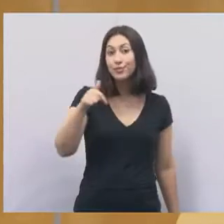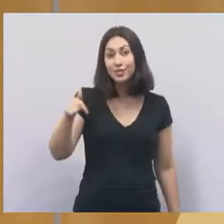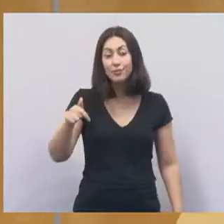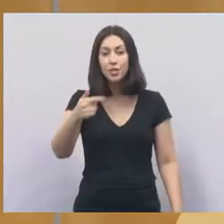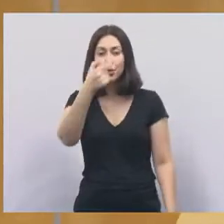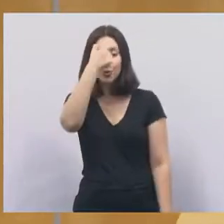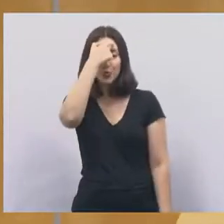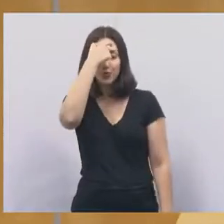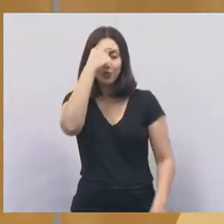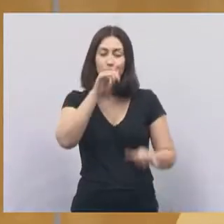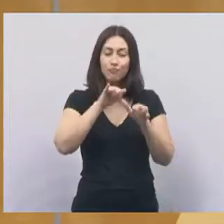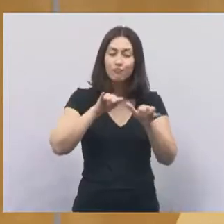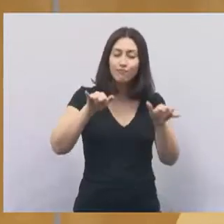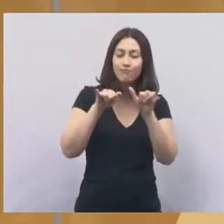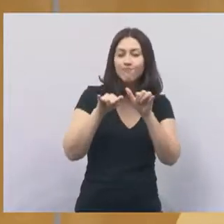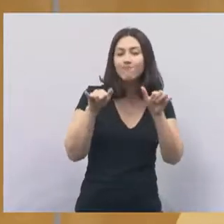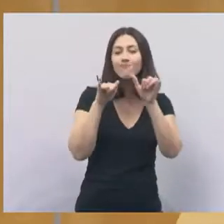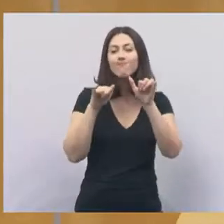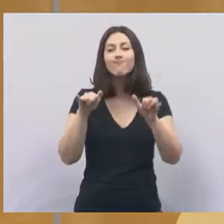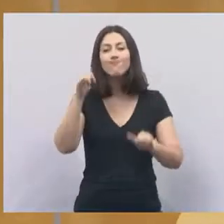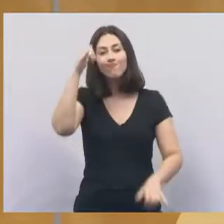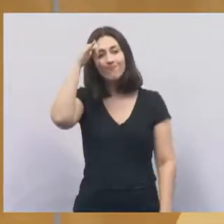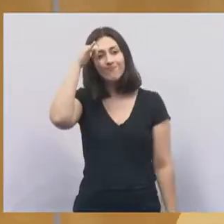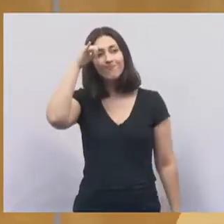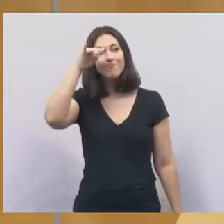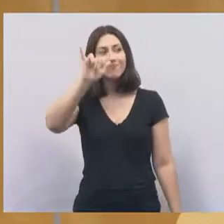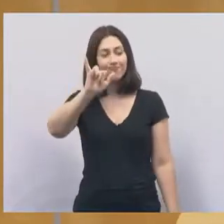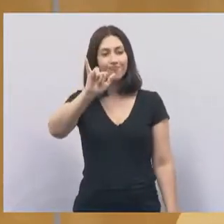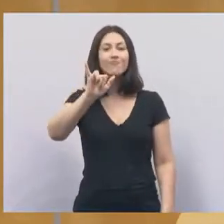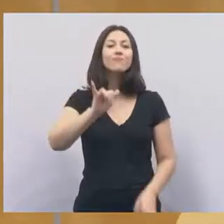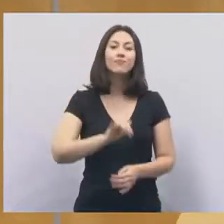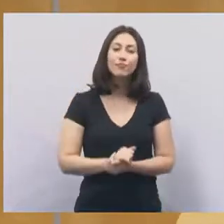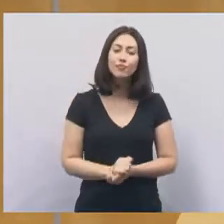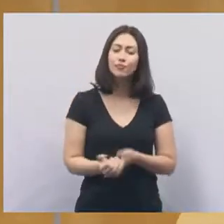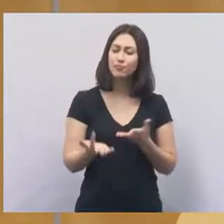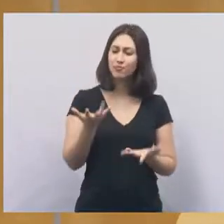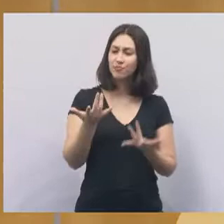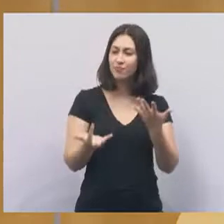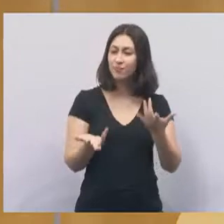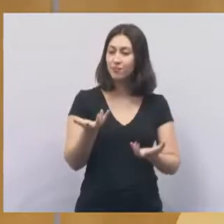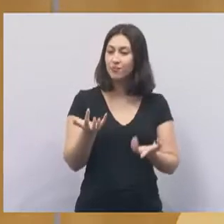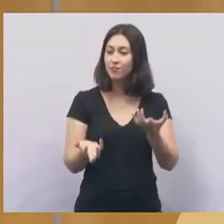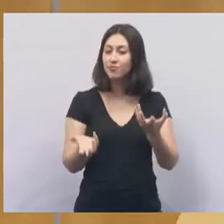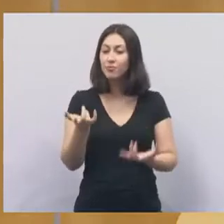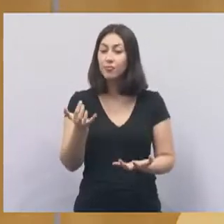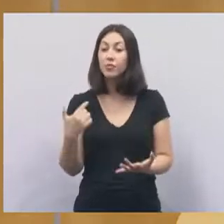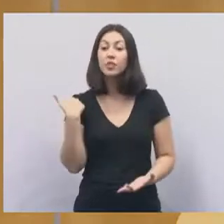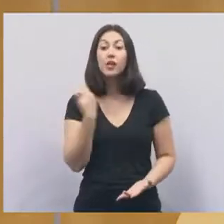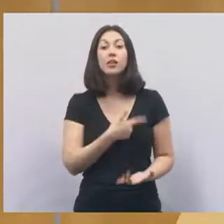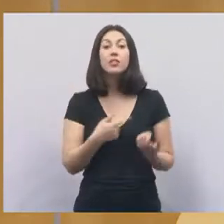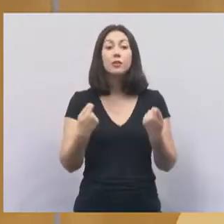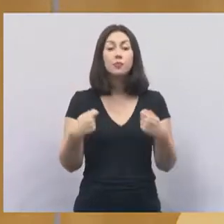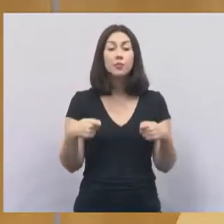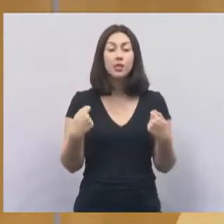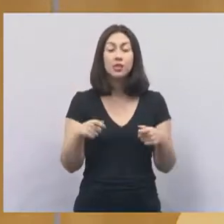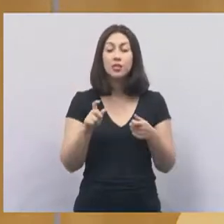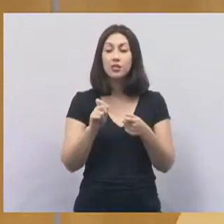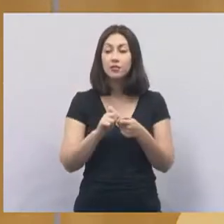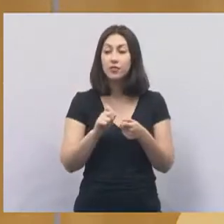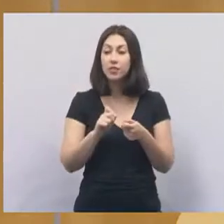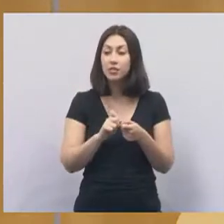conscientização prevenção combate à prática de Queimadas urbanas que a gente possa fazer isso